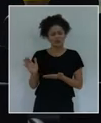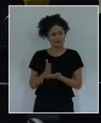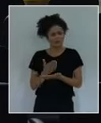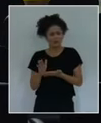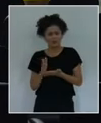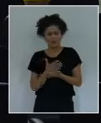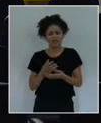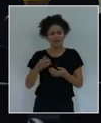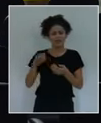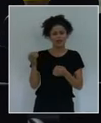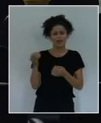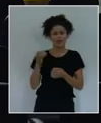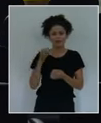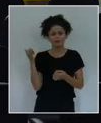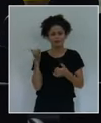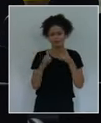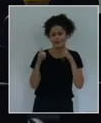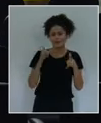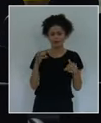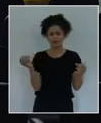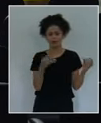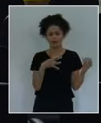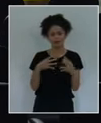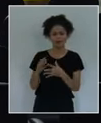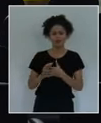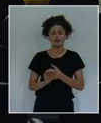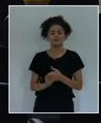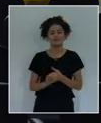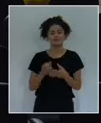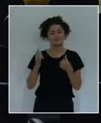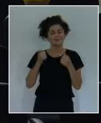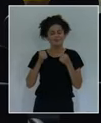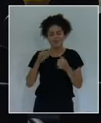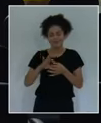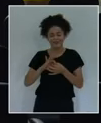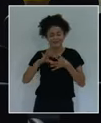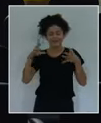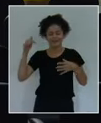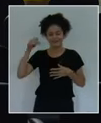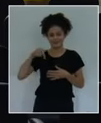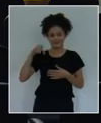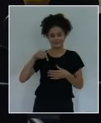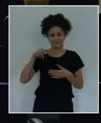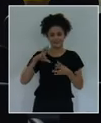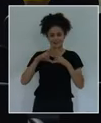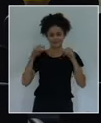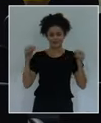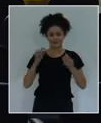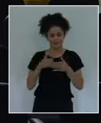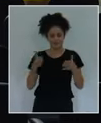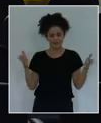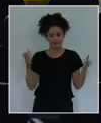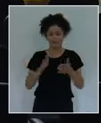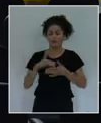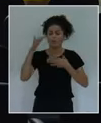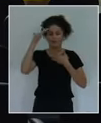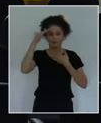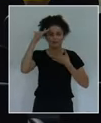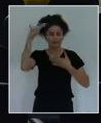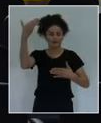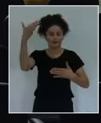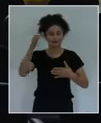alguma novidade ou qualquer coisa para a população, a casa está aqui aberta à disposição. A gente agradece, né?